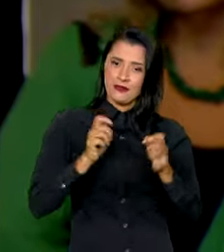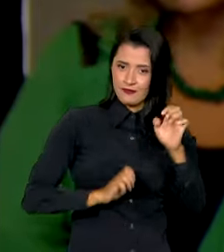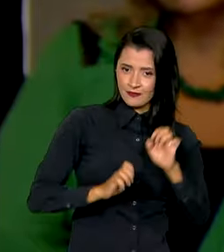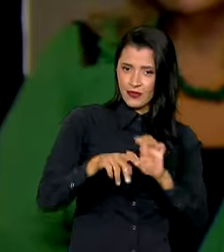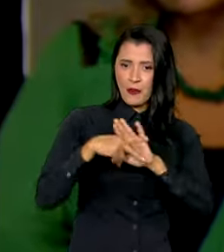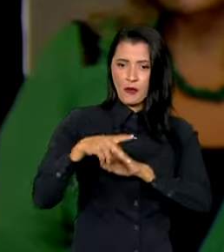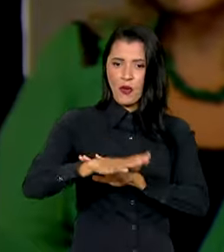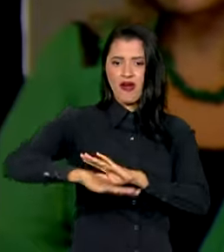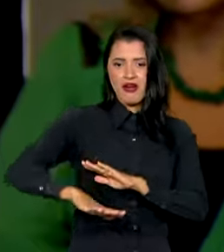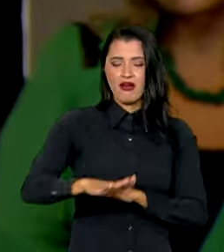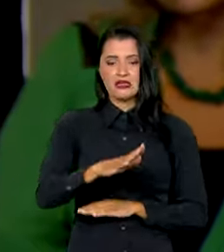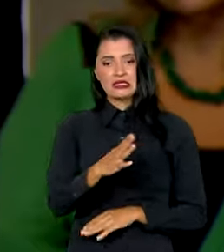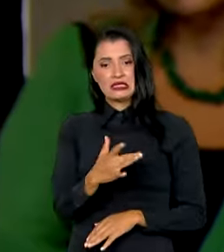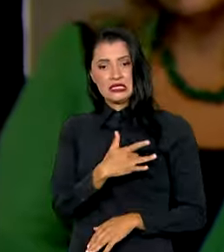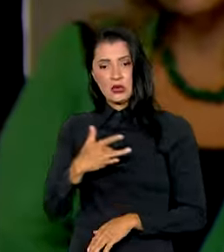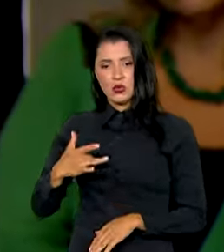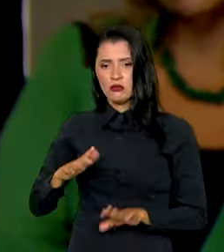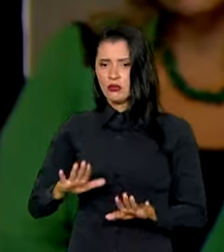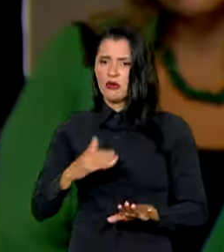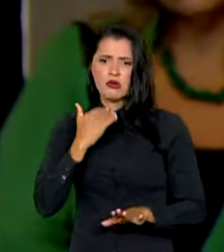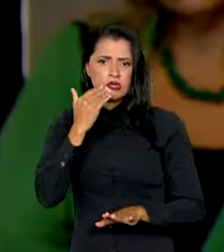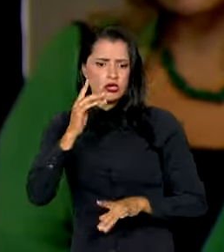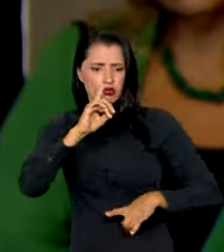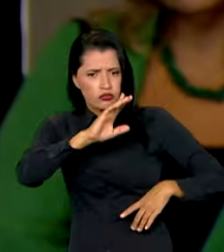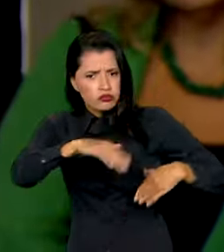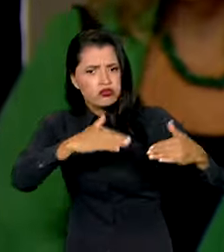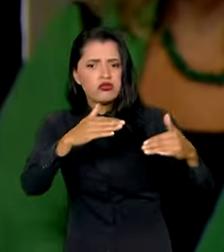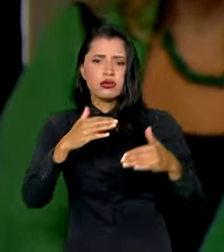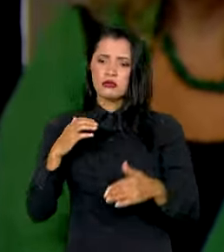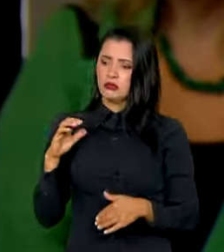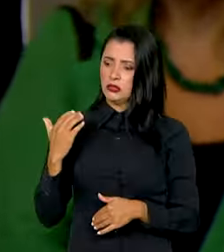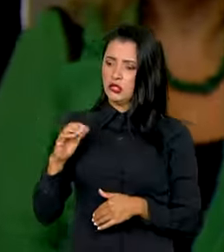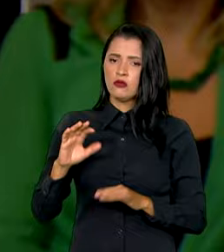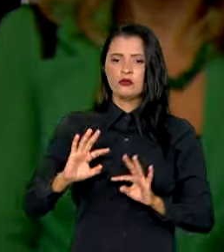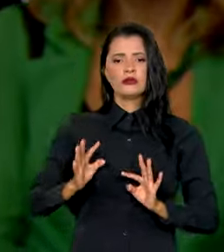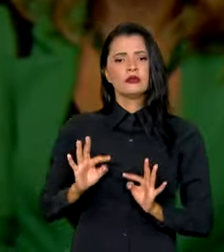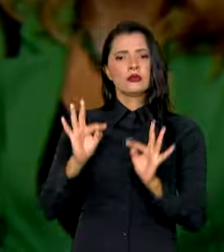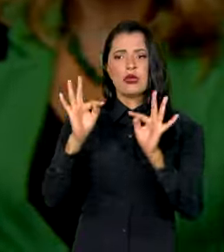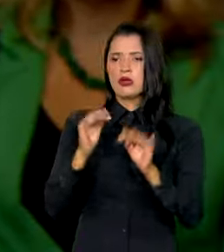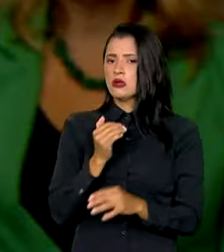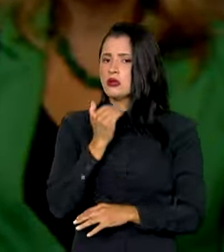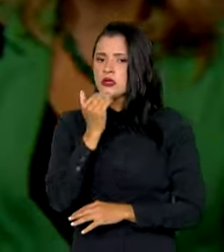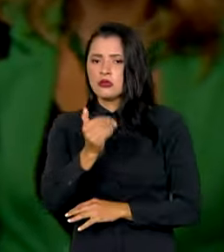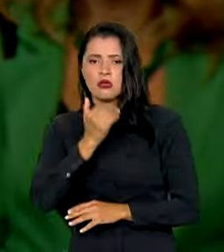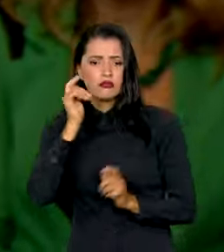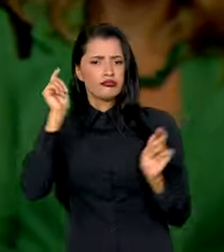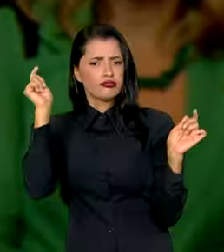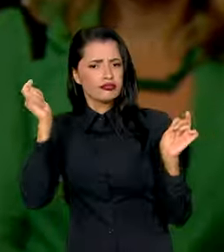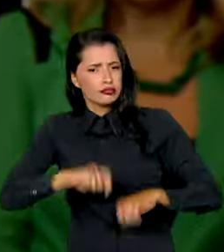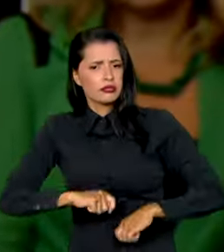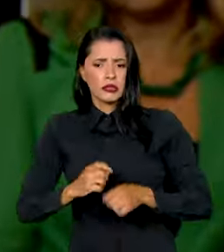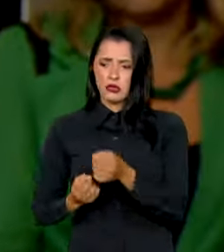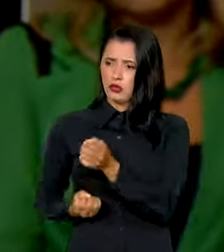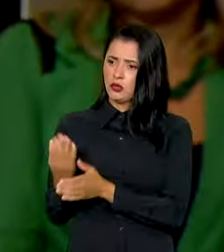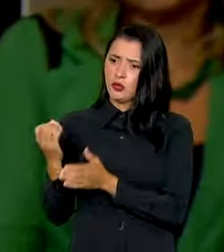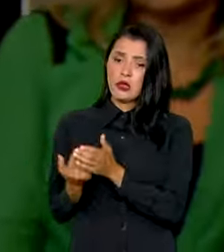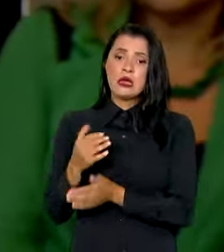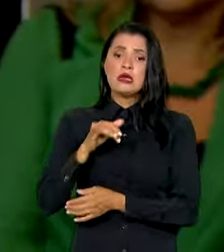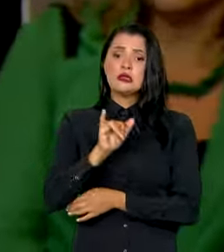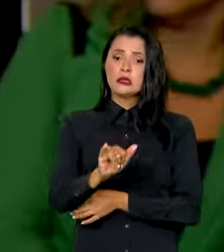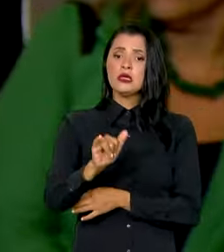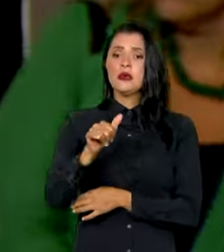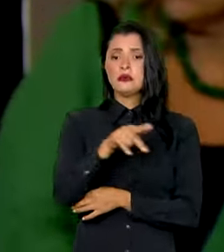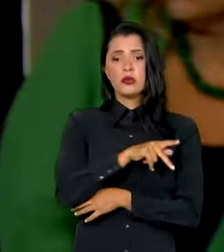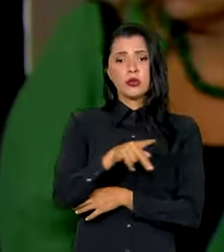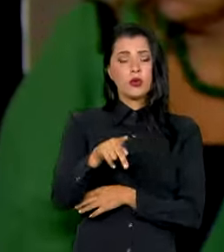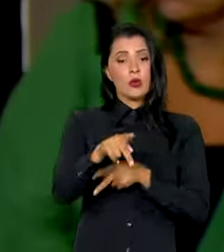da saúde, mas não adianta esse avanço científico, tecnológico, não adianta a capacidade de produção se a população não